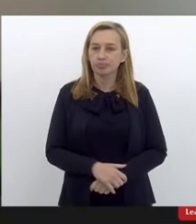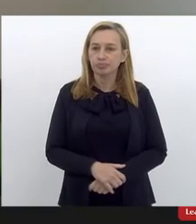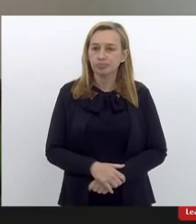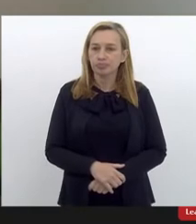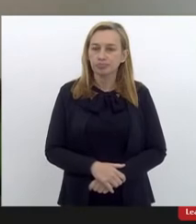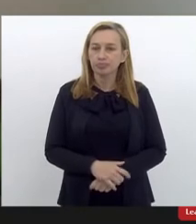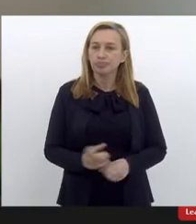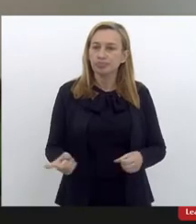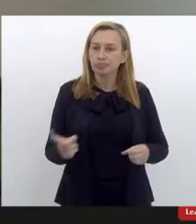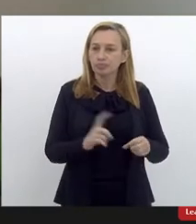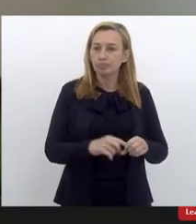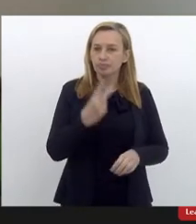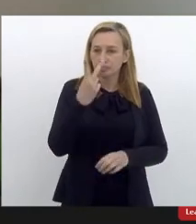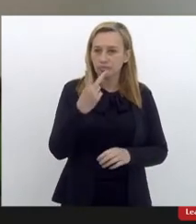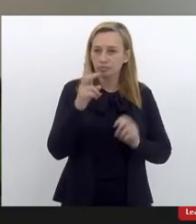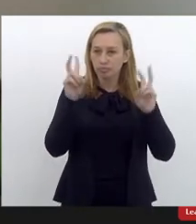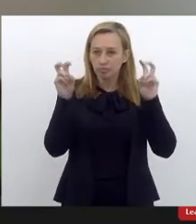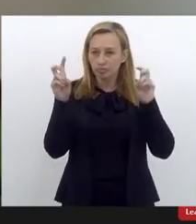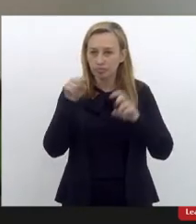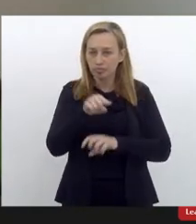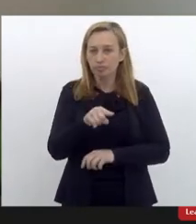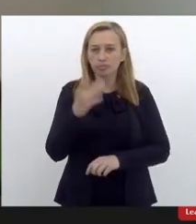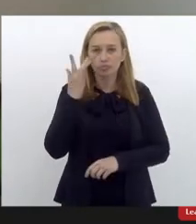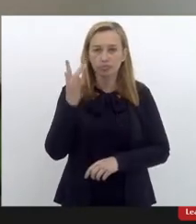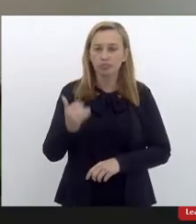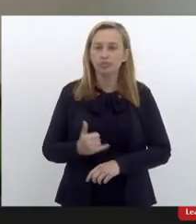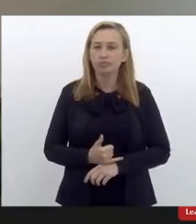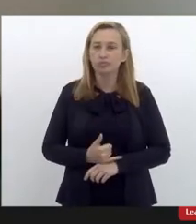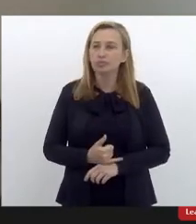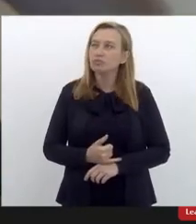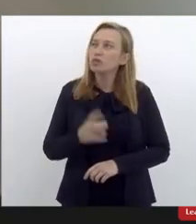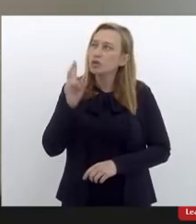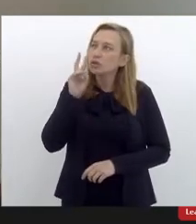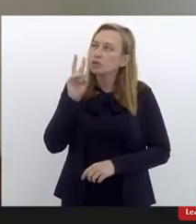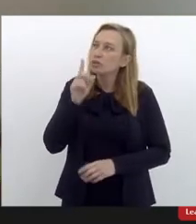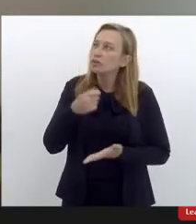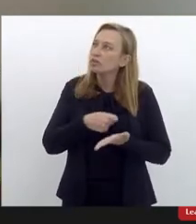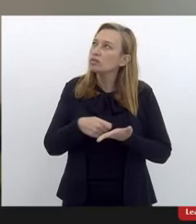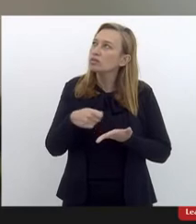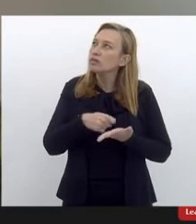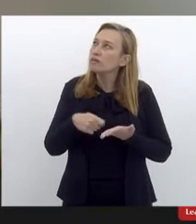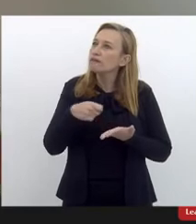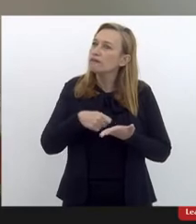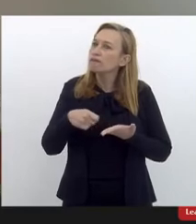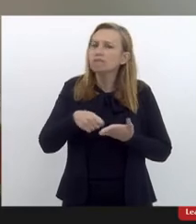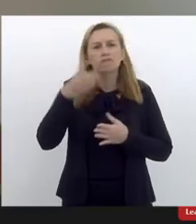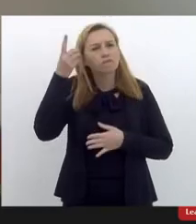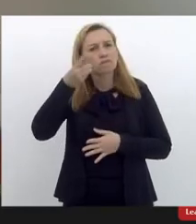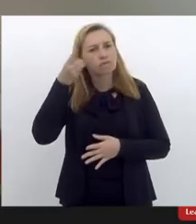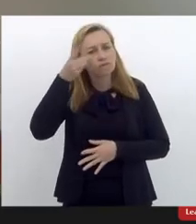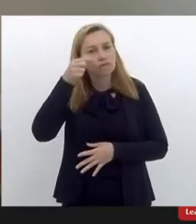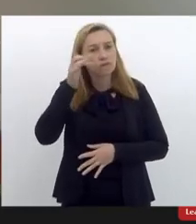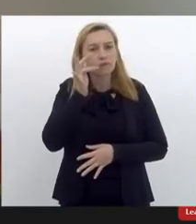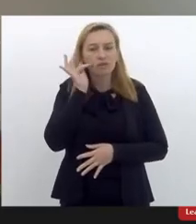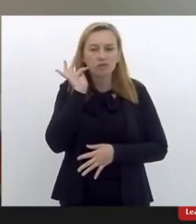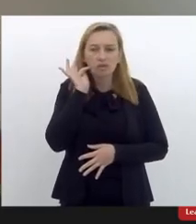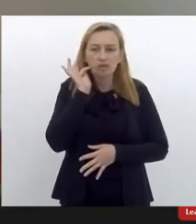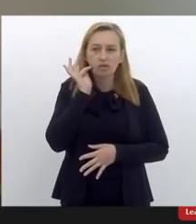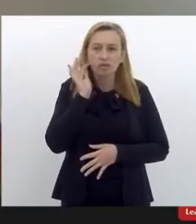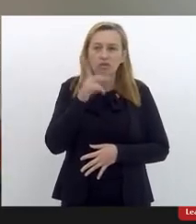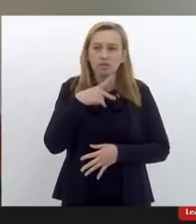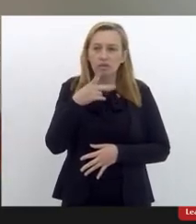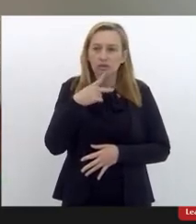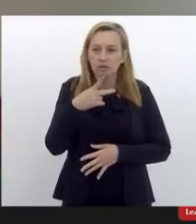Eu vou retomar dois pontos aqui, que eu acho que eu me lembro, que pela minha anotação, foi o deputado Fábio Serafini que